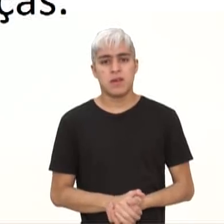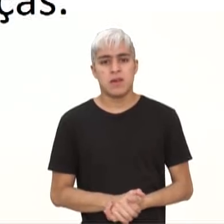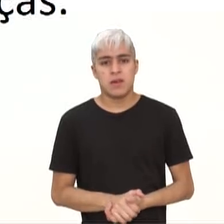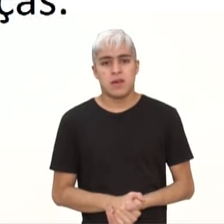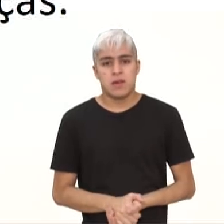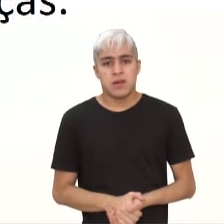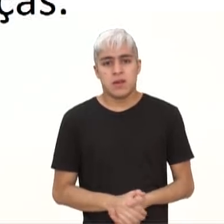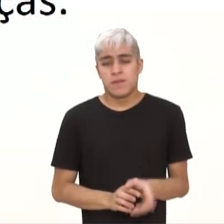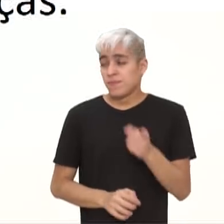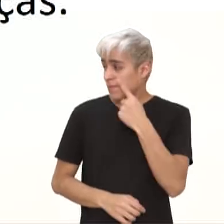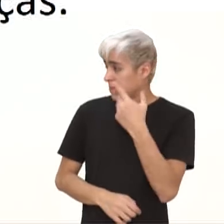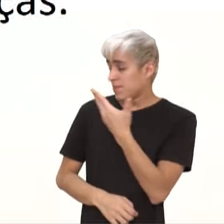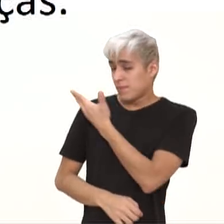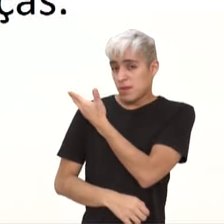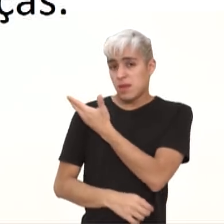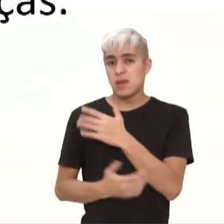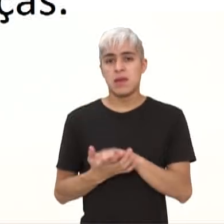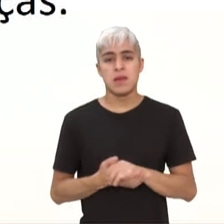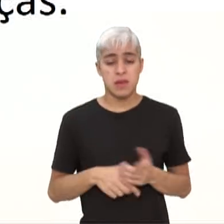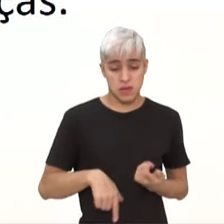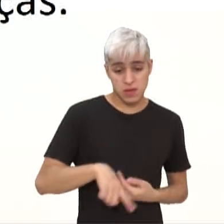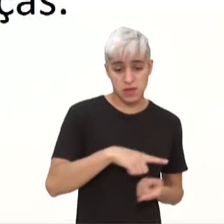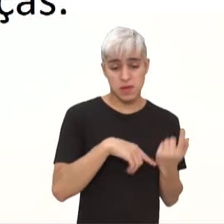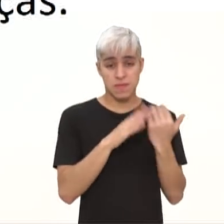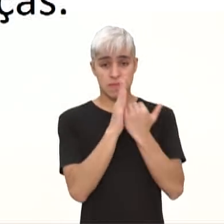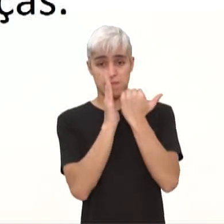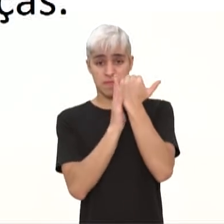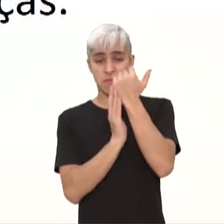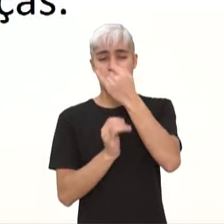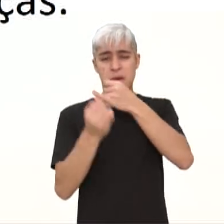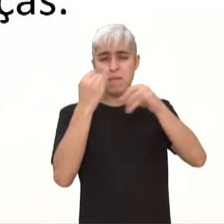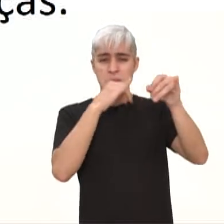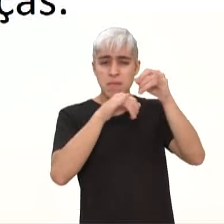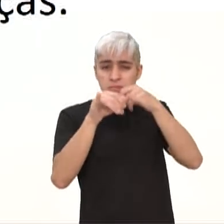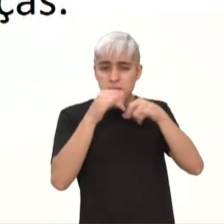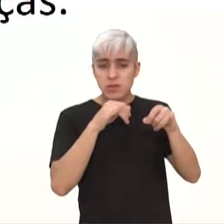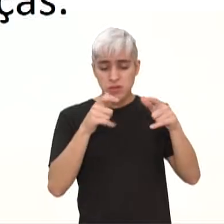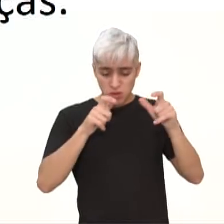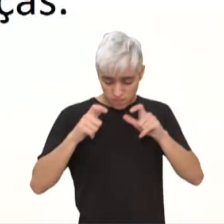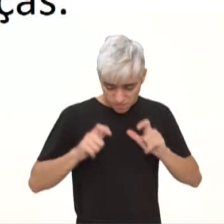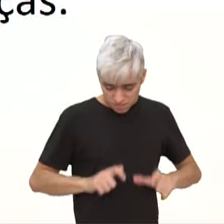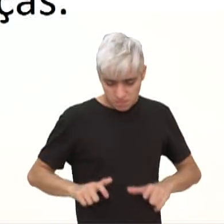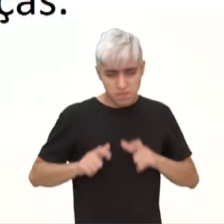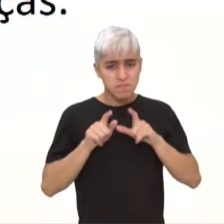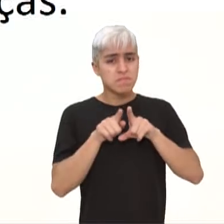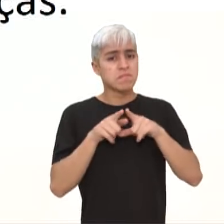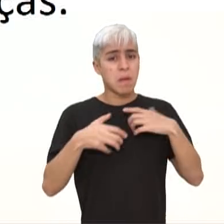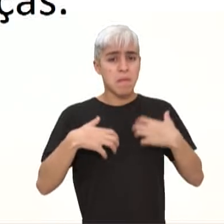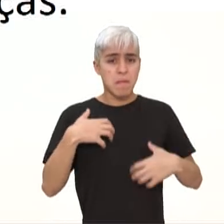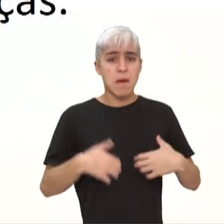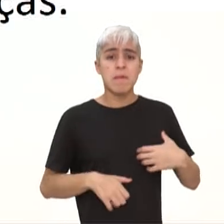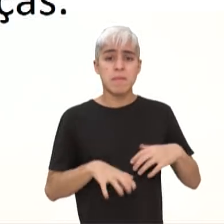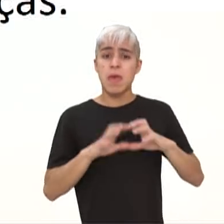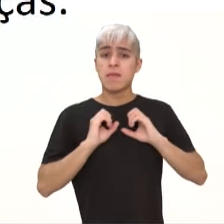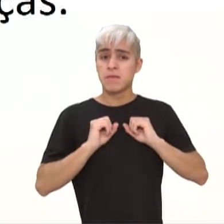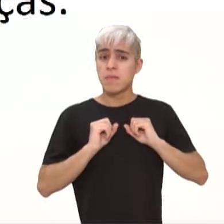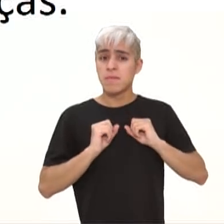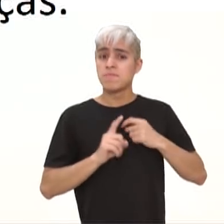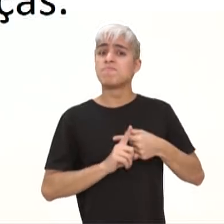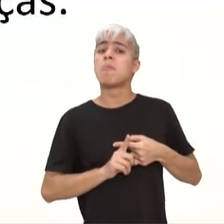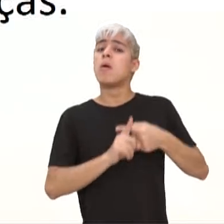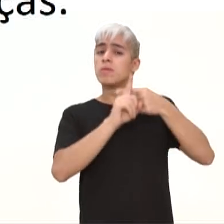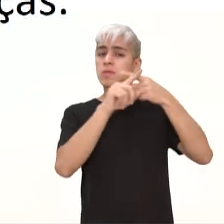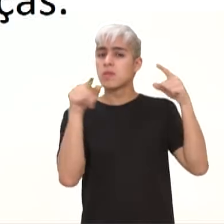Aqui, com o metabolismo, com mais energia para cumprir suas funções, outras áreas do corpo também são beneficiadas, como é o caso